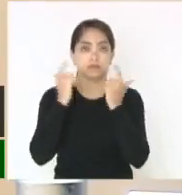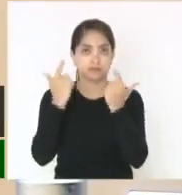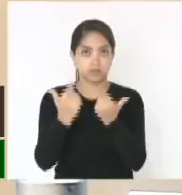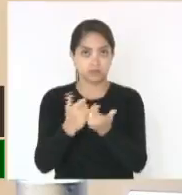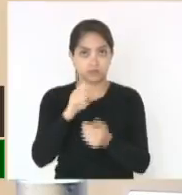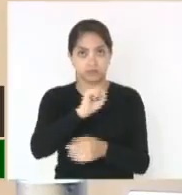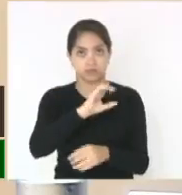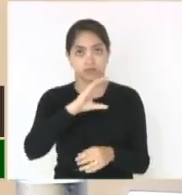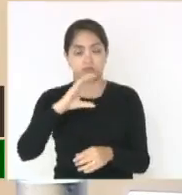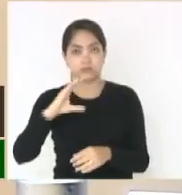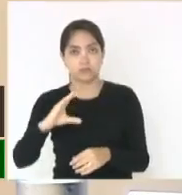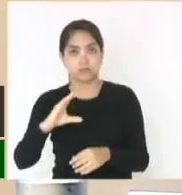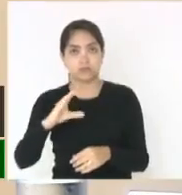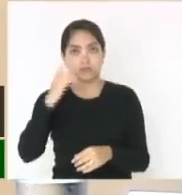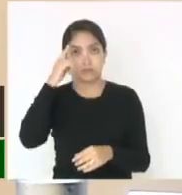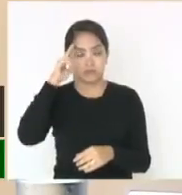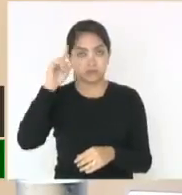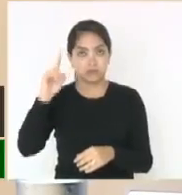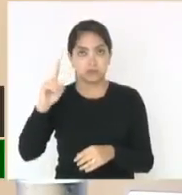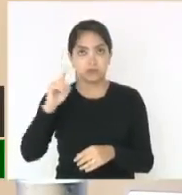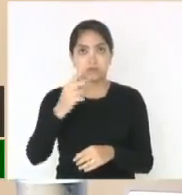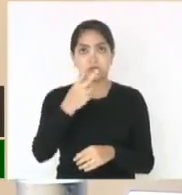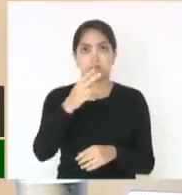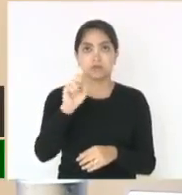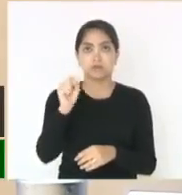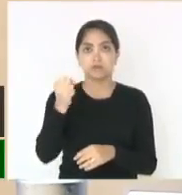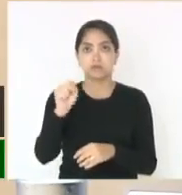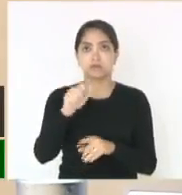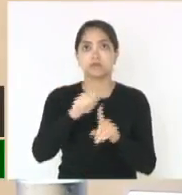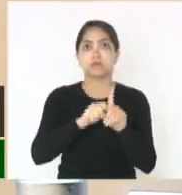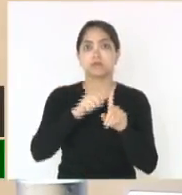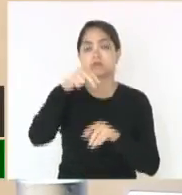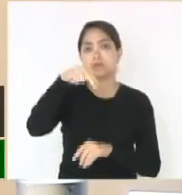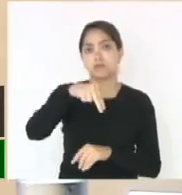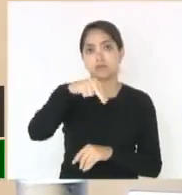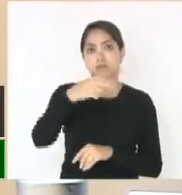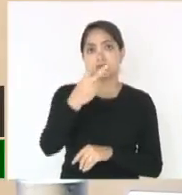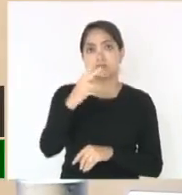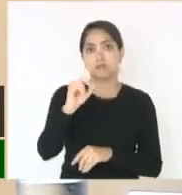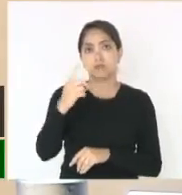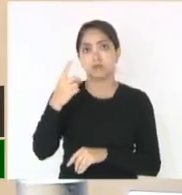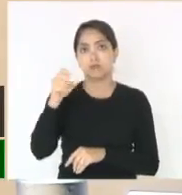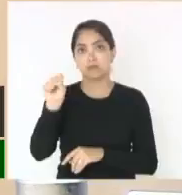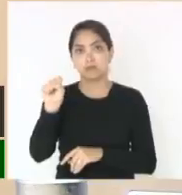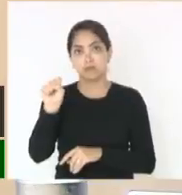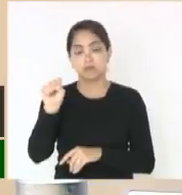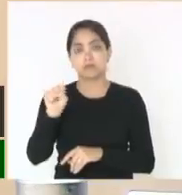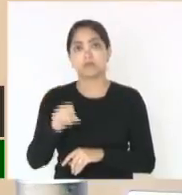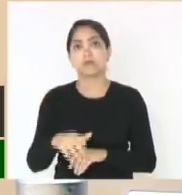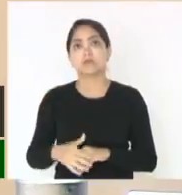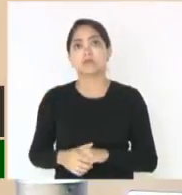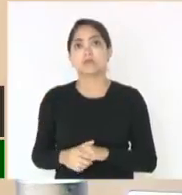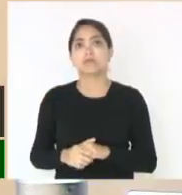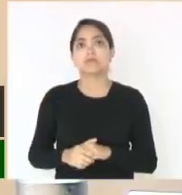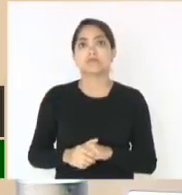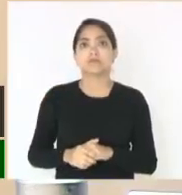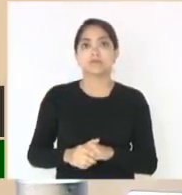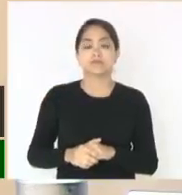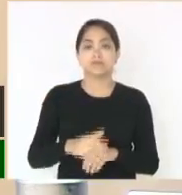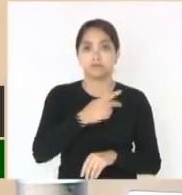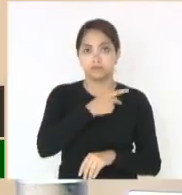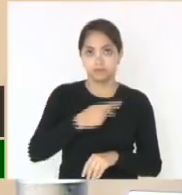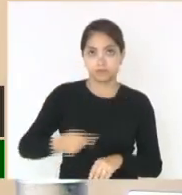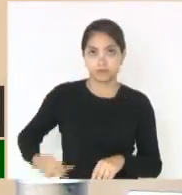Legislativa do Estado de Santa Catarina, realizada em 28 de novembro de 2018. Na